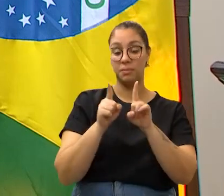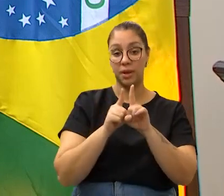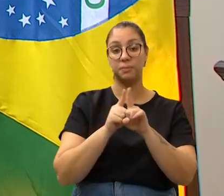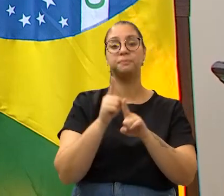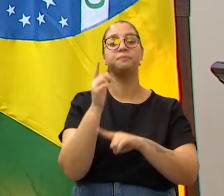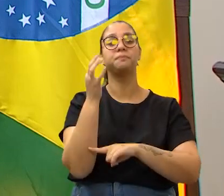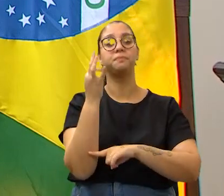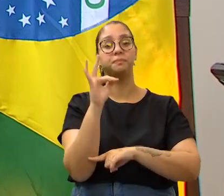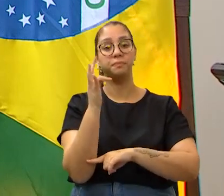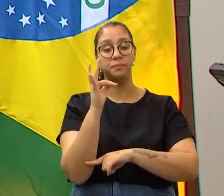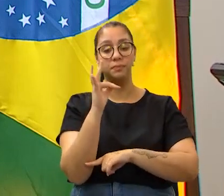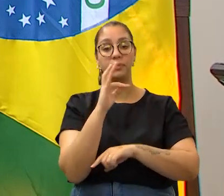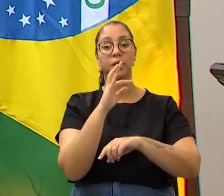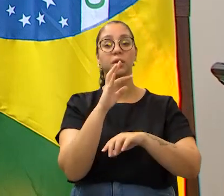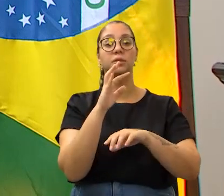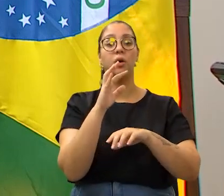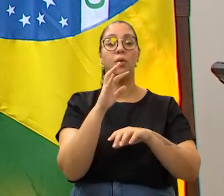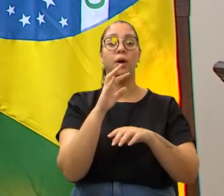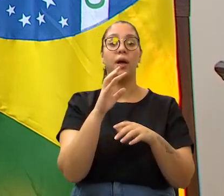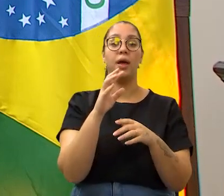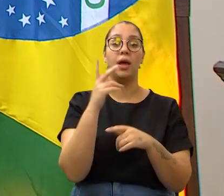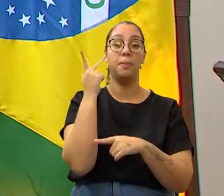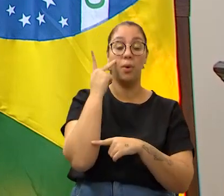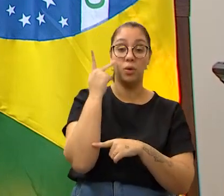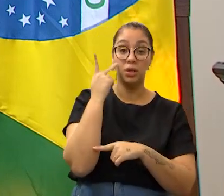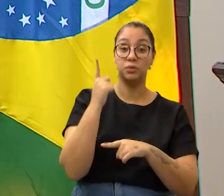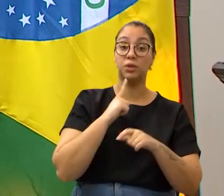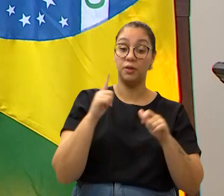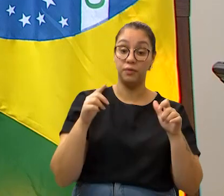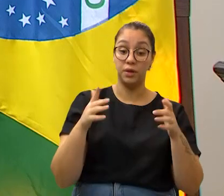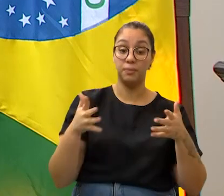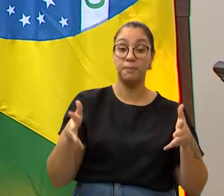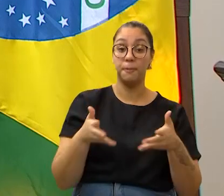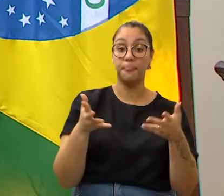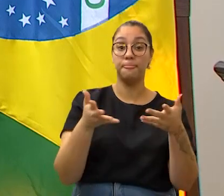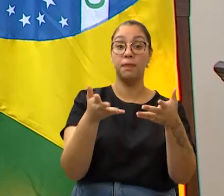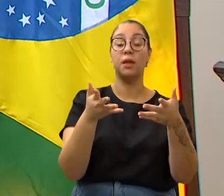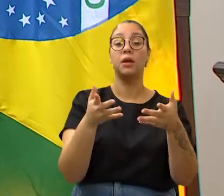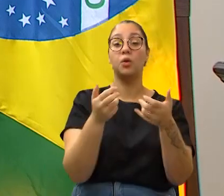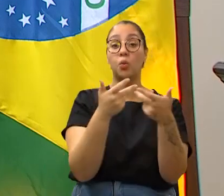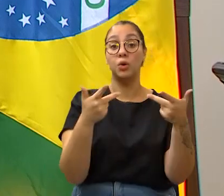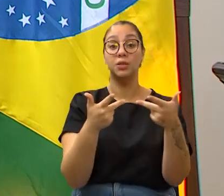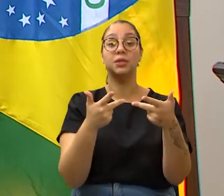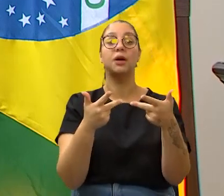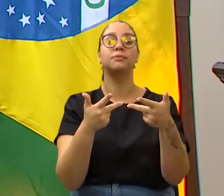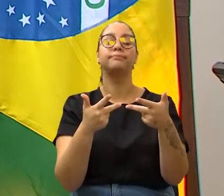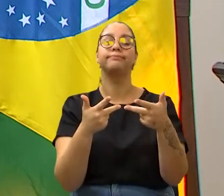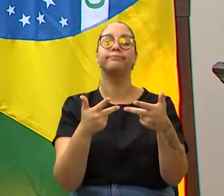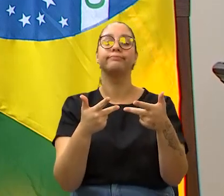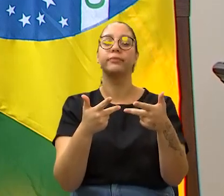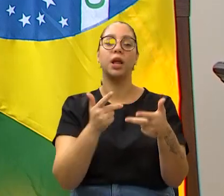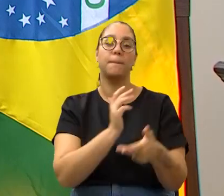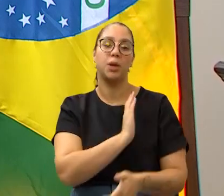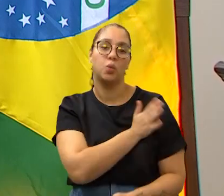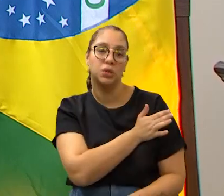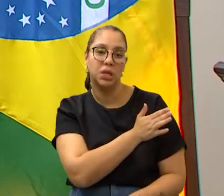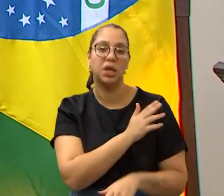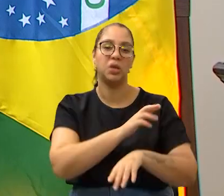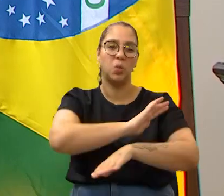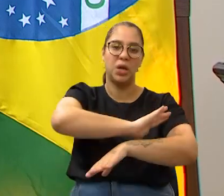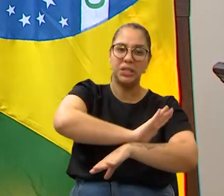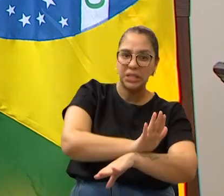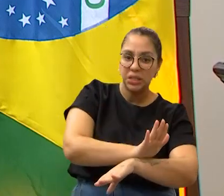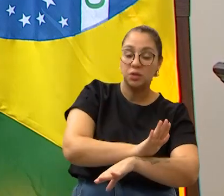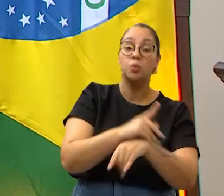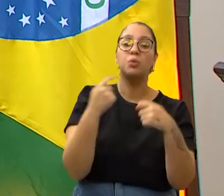Federação Paulista de Futebol, também as federações em todos os estados, desenvolveram ações, né, de combate ao preconceito, ao racismo, e a gente